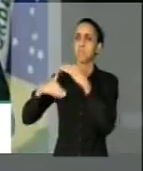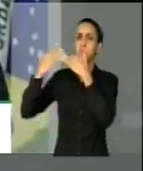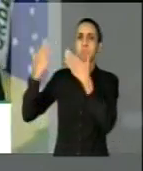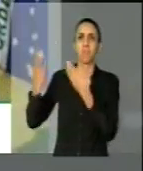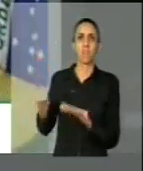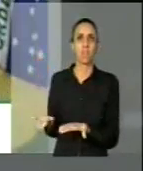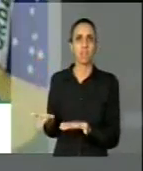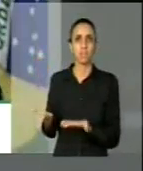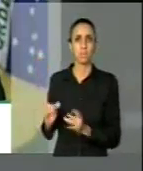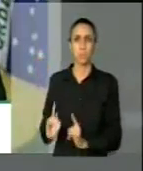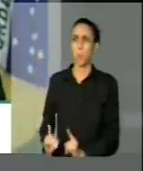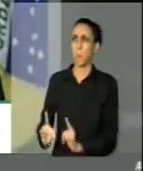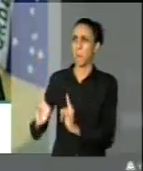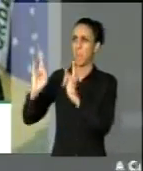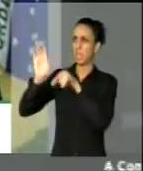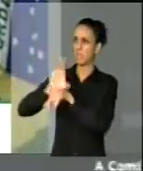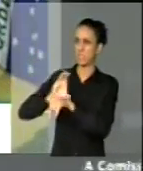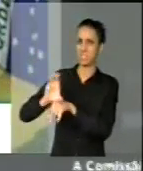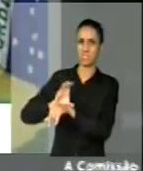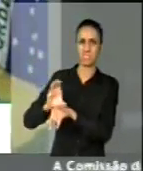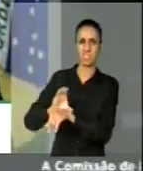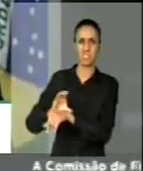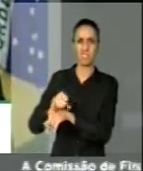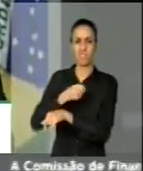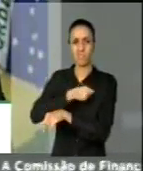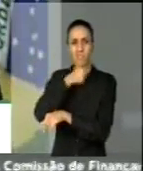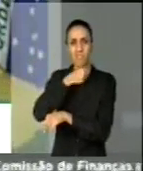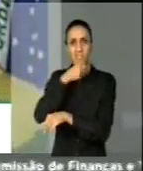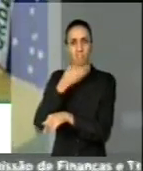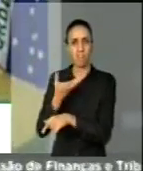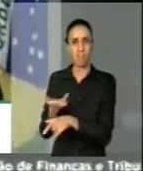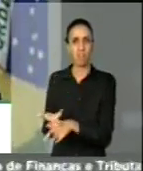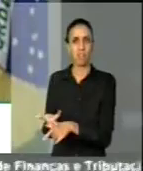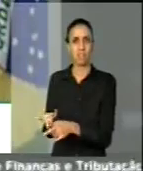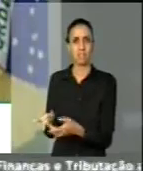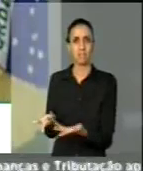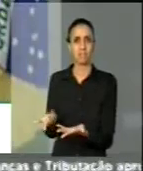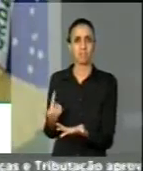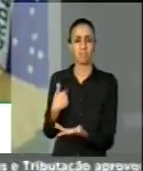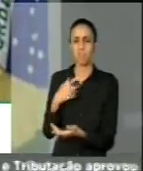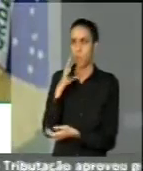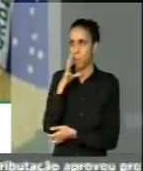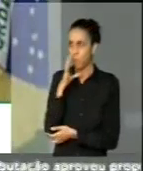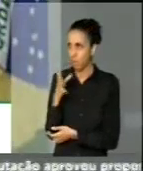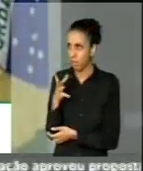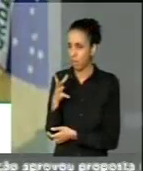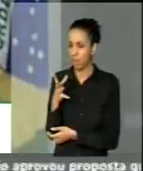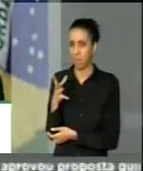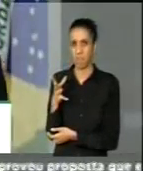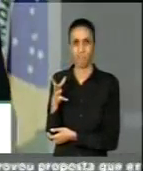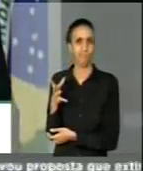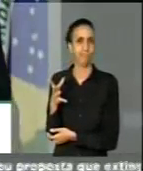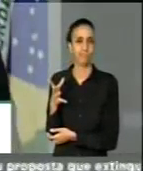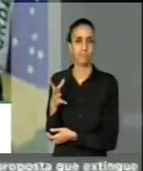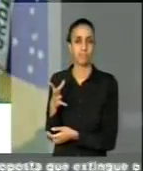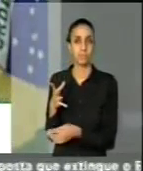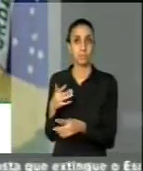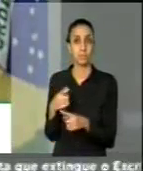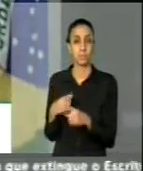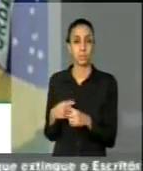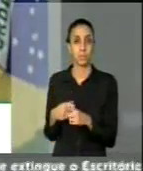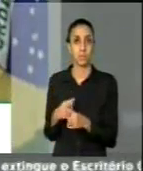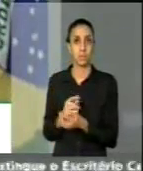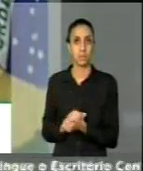prédios todos cinzentos, os carros, motor de 2 tempos. Foi assim para mim uma ducha, eu que alimentava alguma coisa